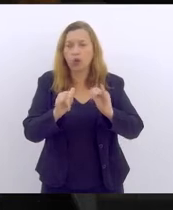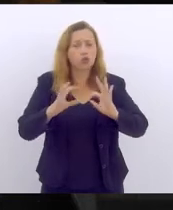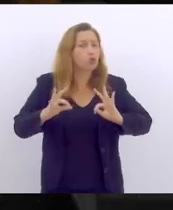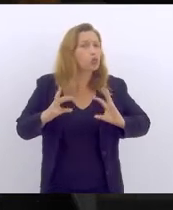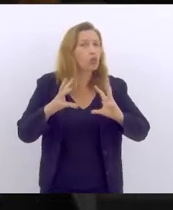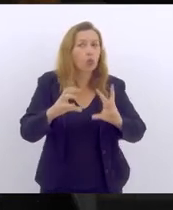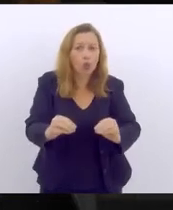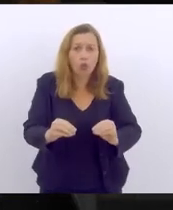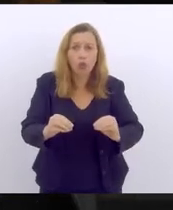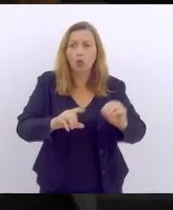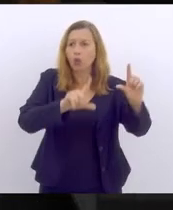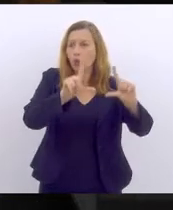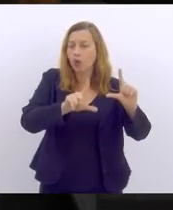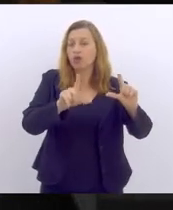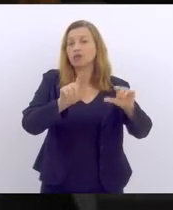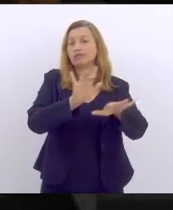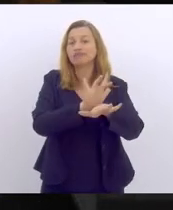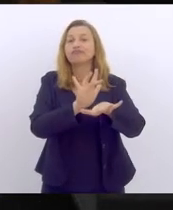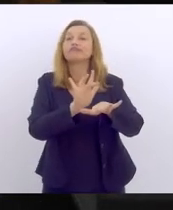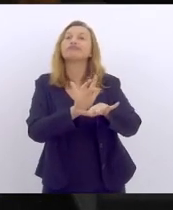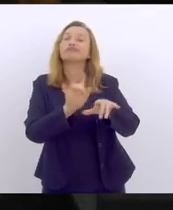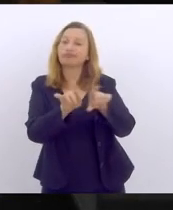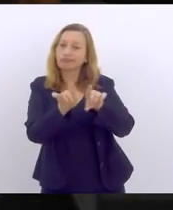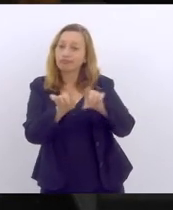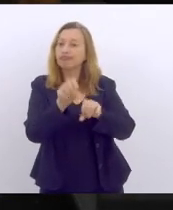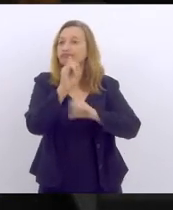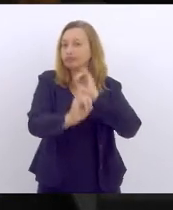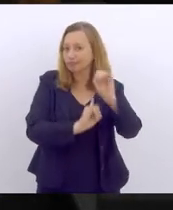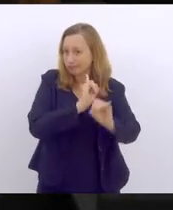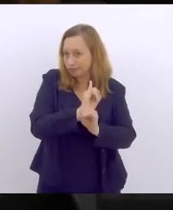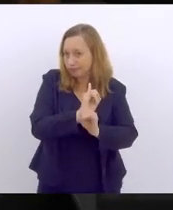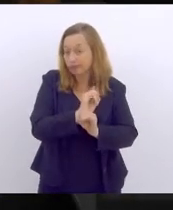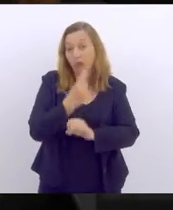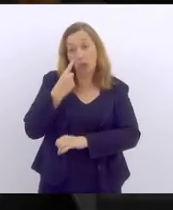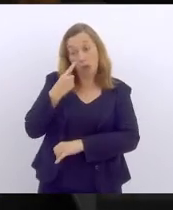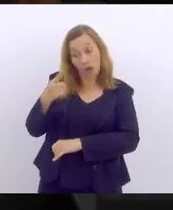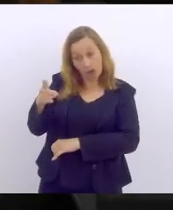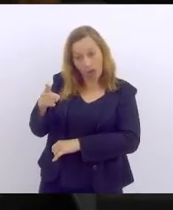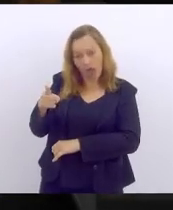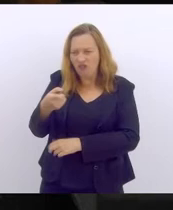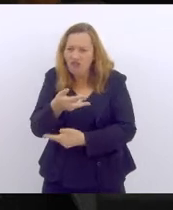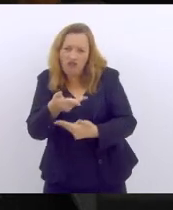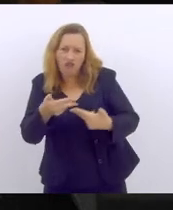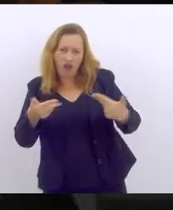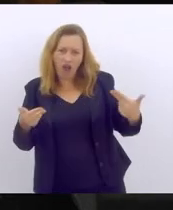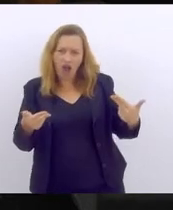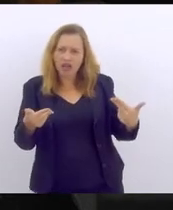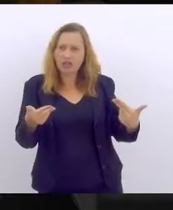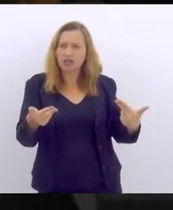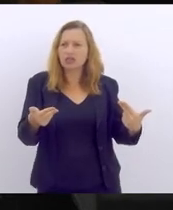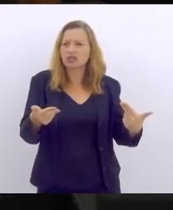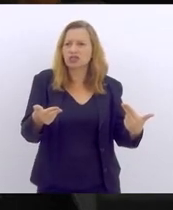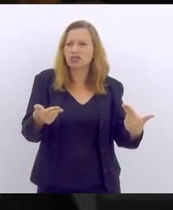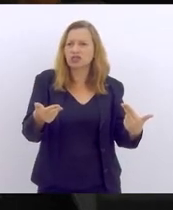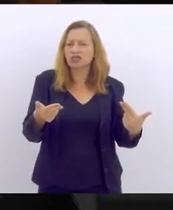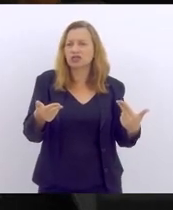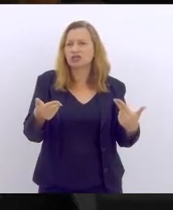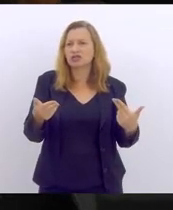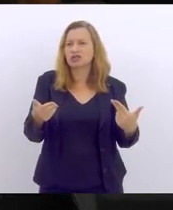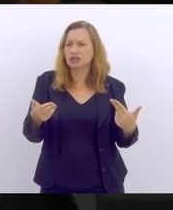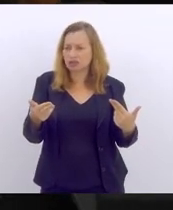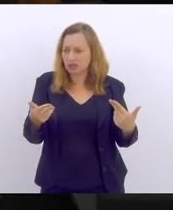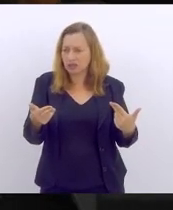principalmente na internet horário de ver lá diversas versões